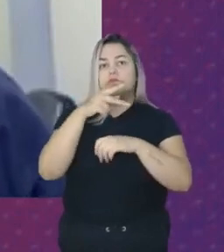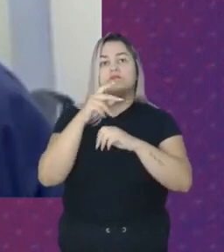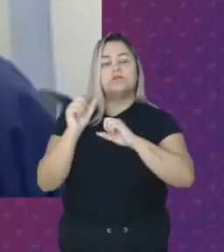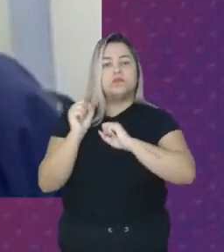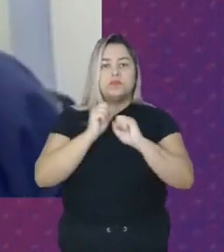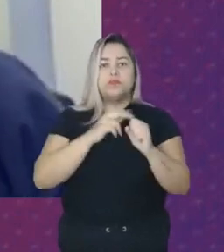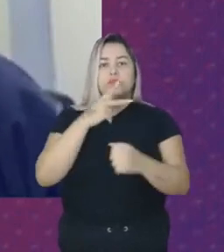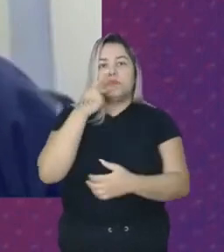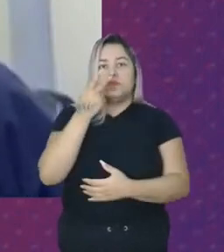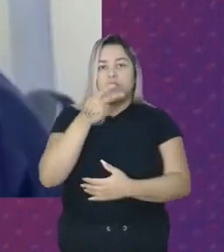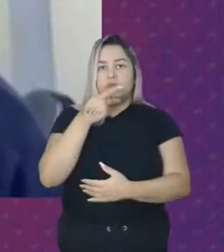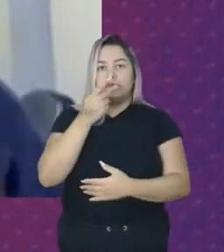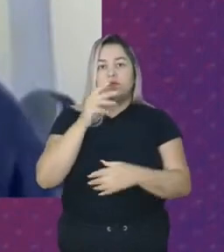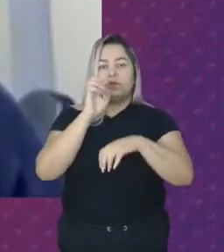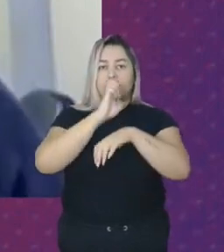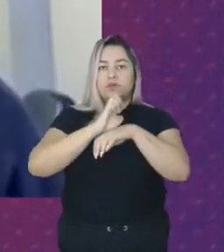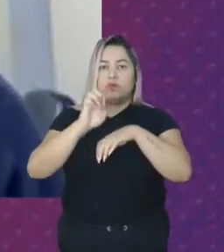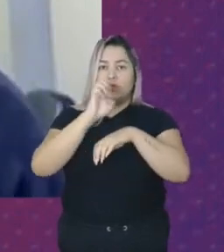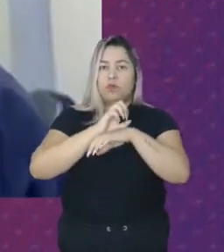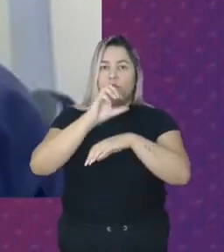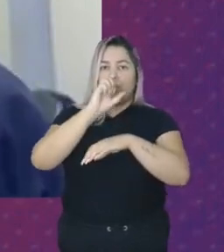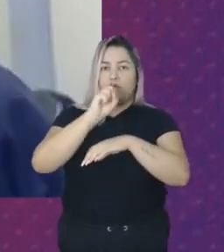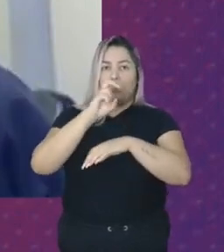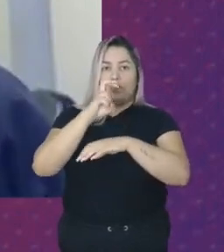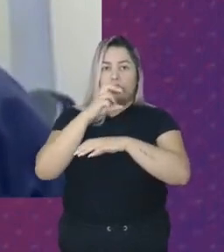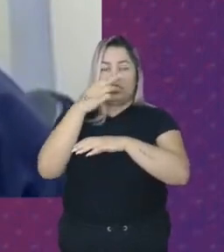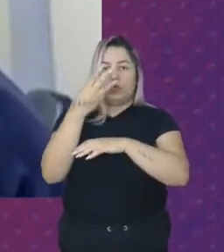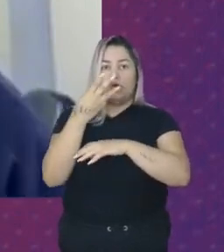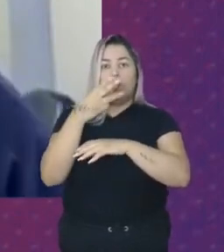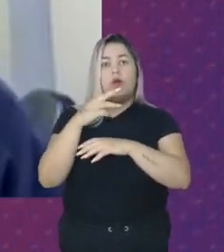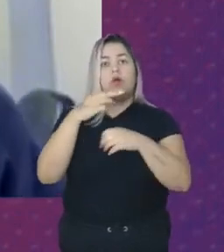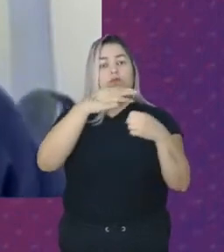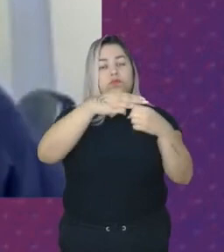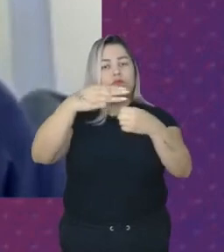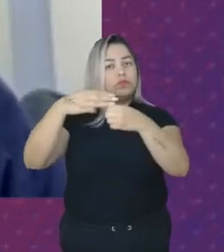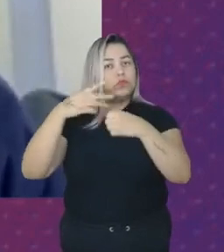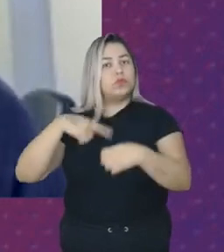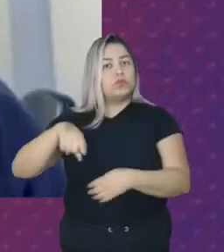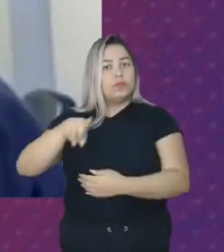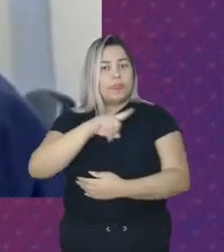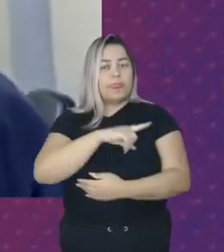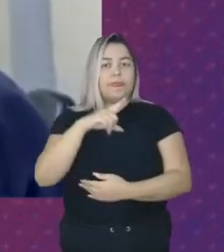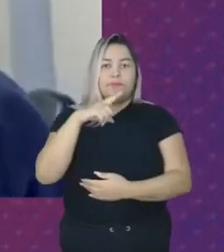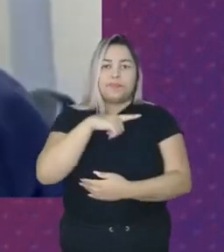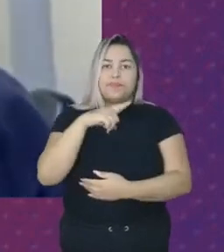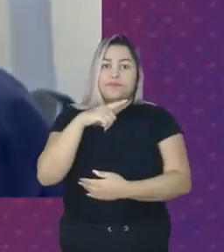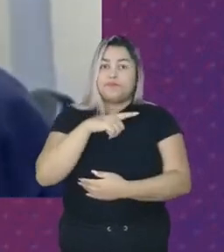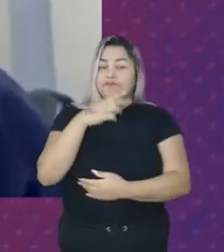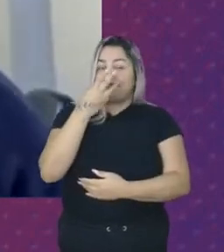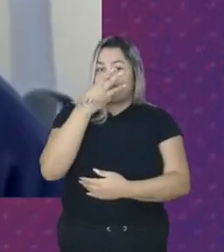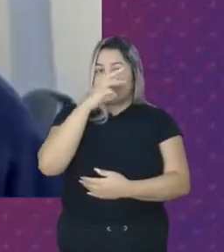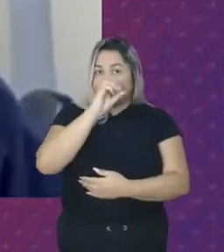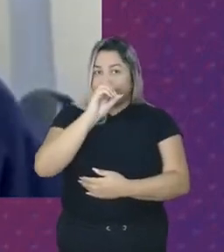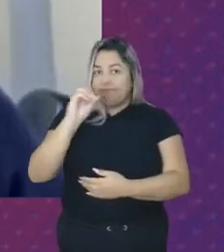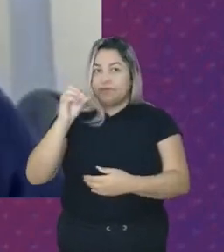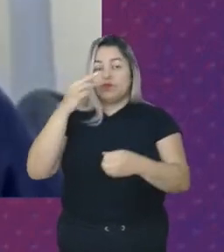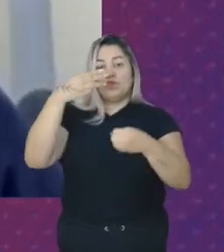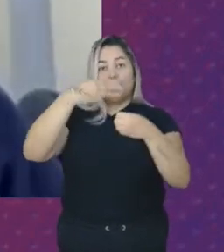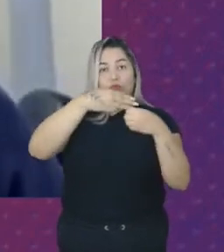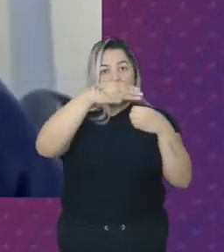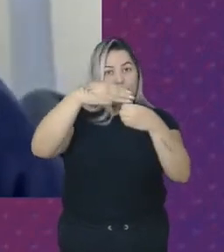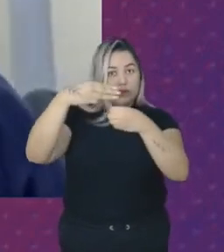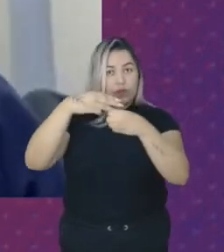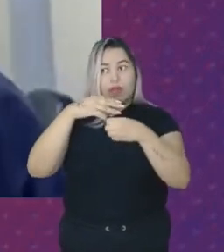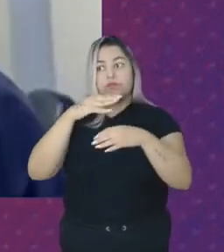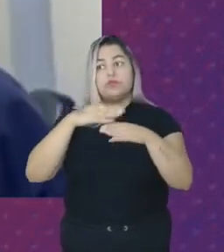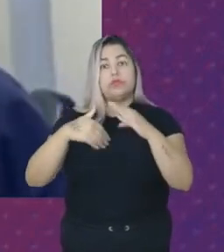meu estado, um estado com 853 municípios, em que nós temos mais de 300 municípios com uma população